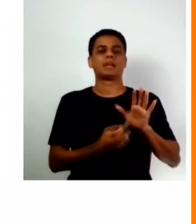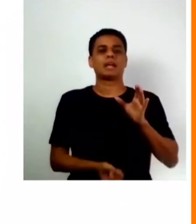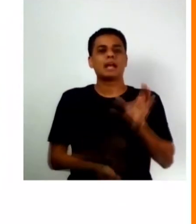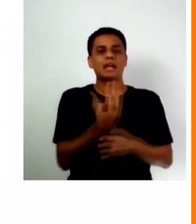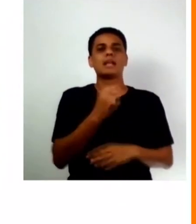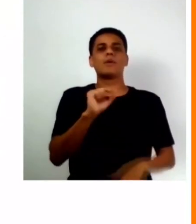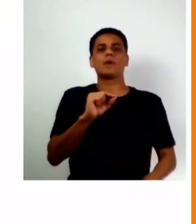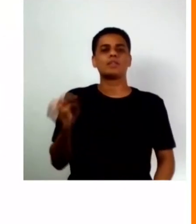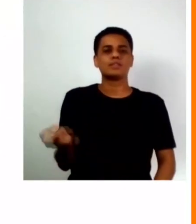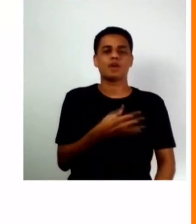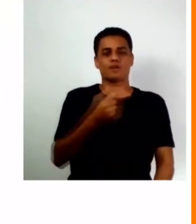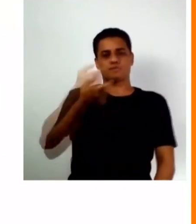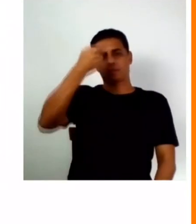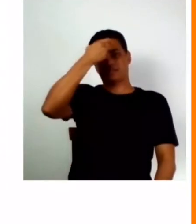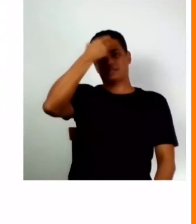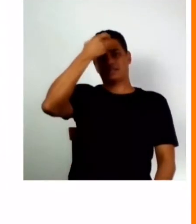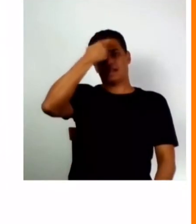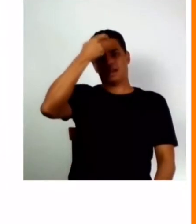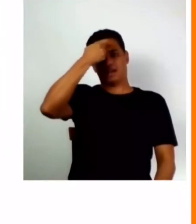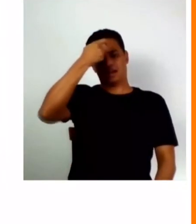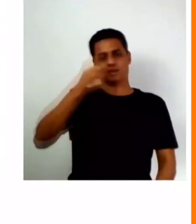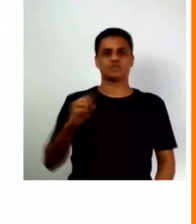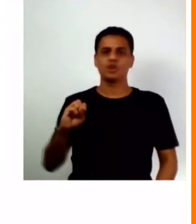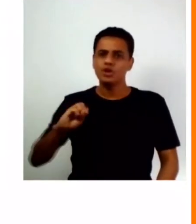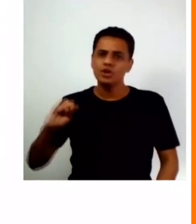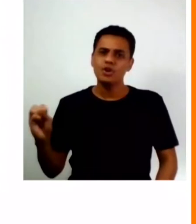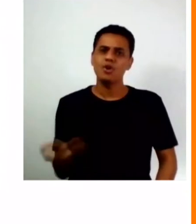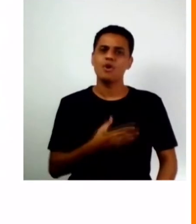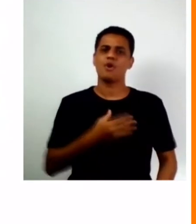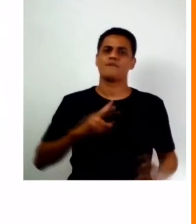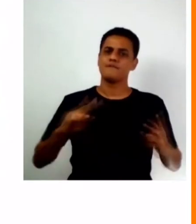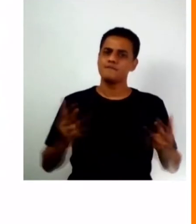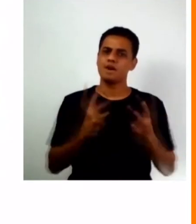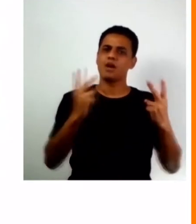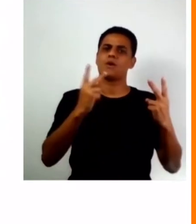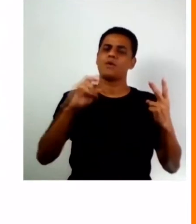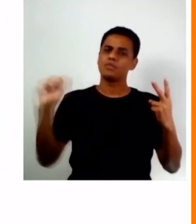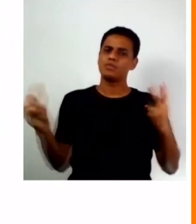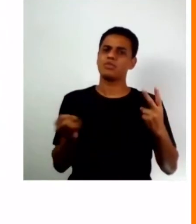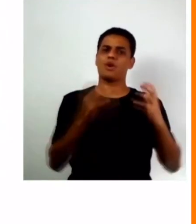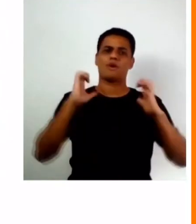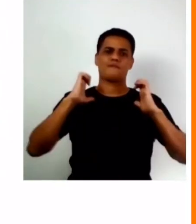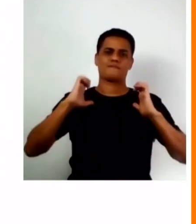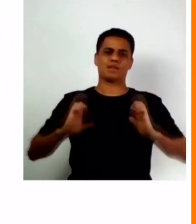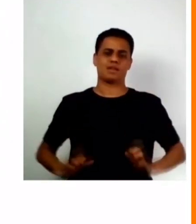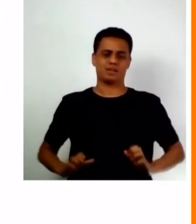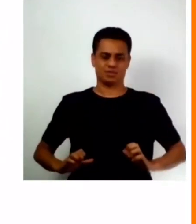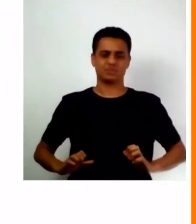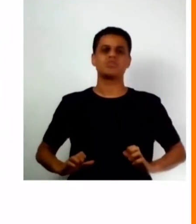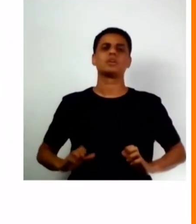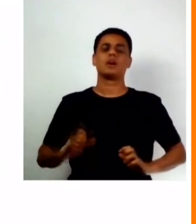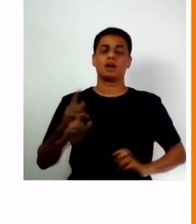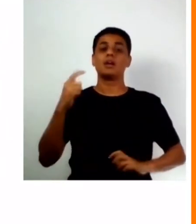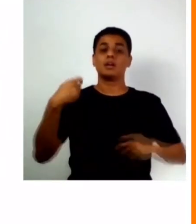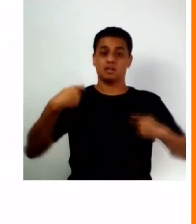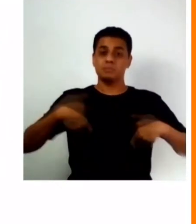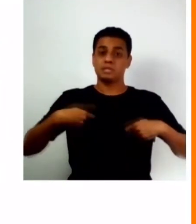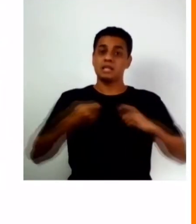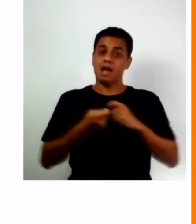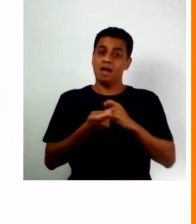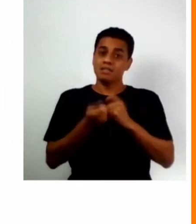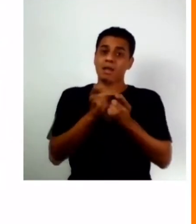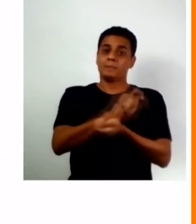gestión cultural, unhos novos valores e unha nova ética que requerirá para adaptarse á este momento.